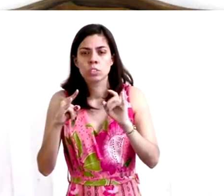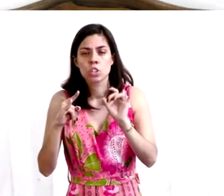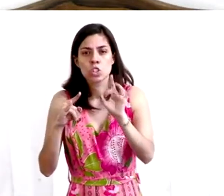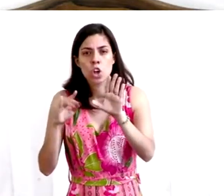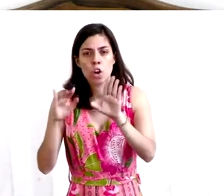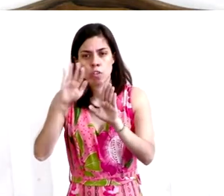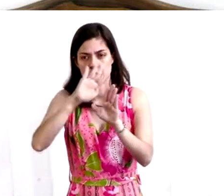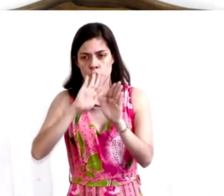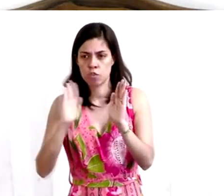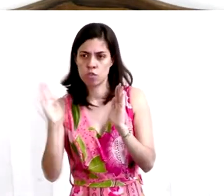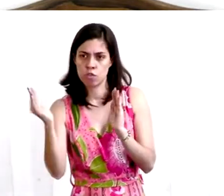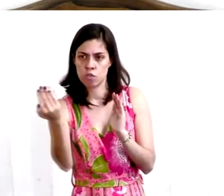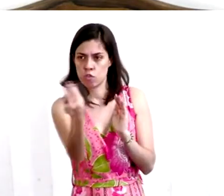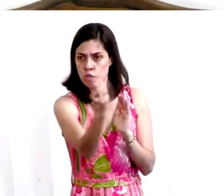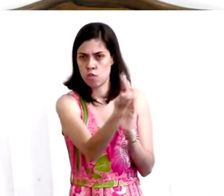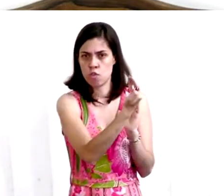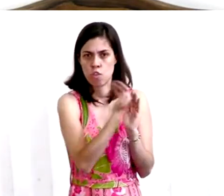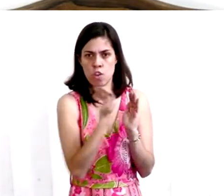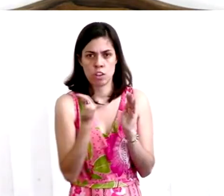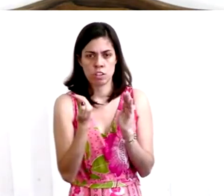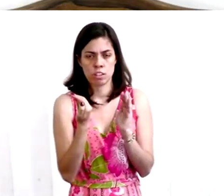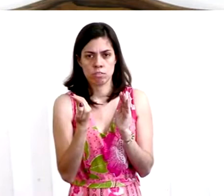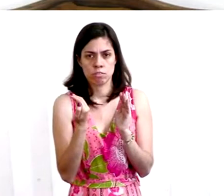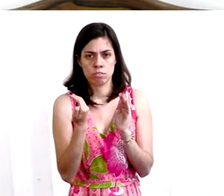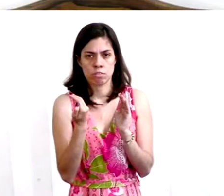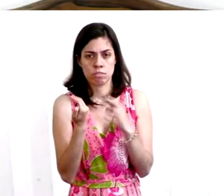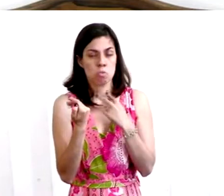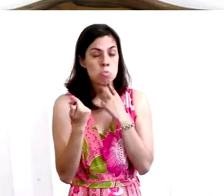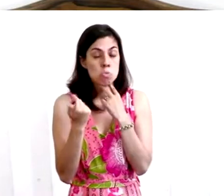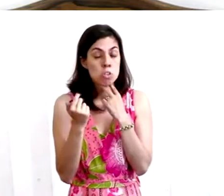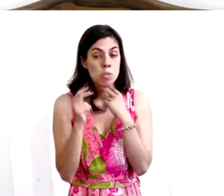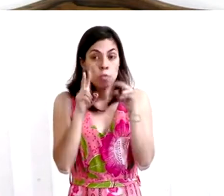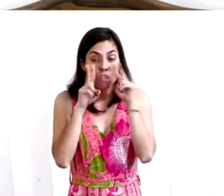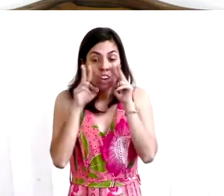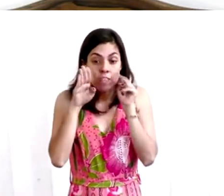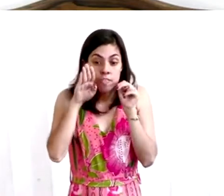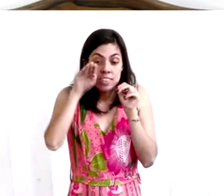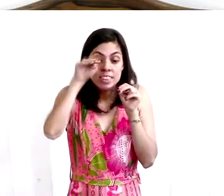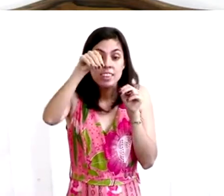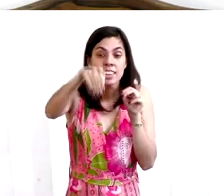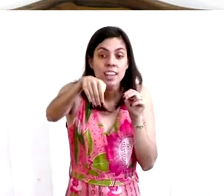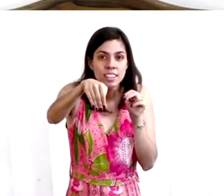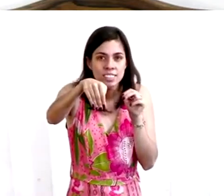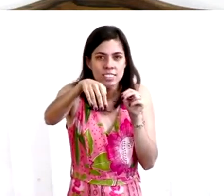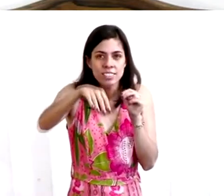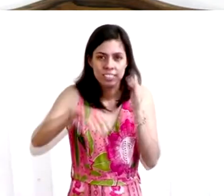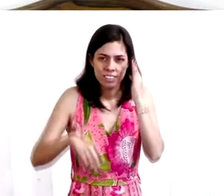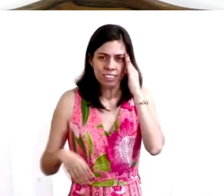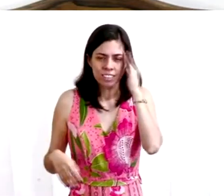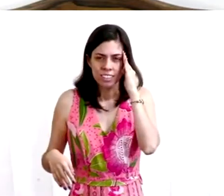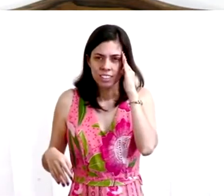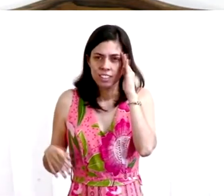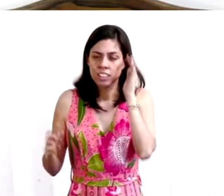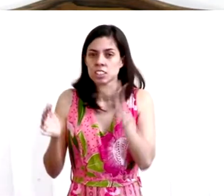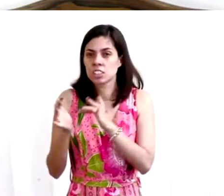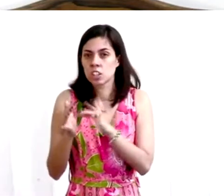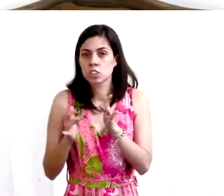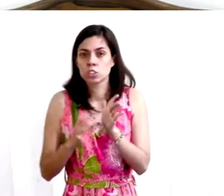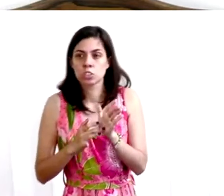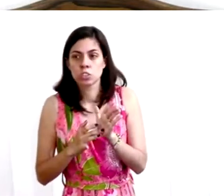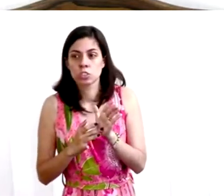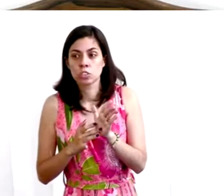verdade? Mudando tudo que pode ser mudado, é assim que muitos olham para Jesus. O